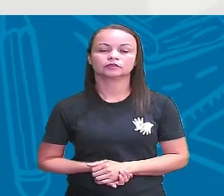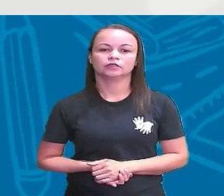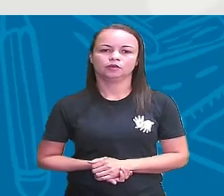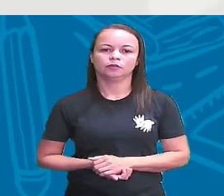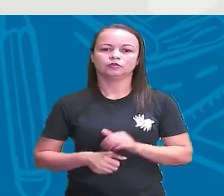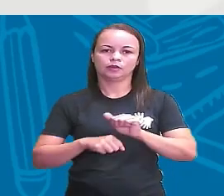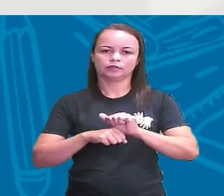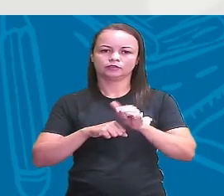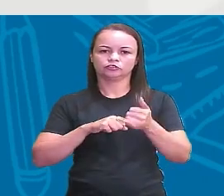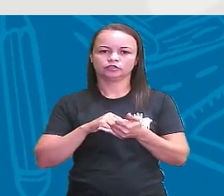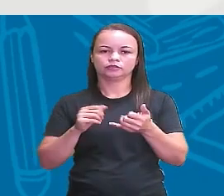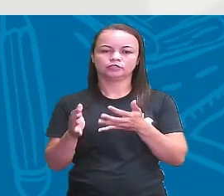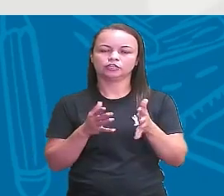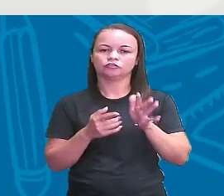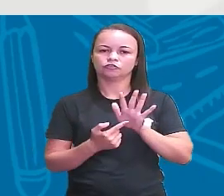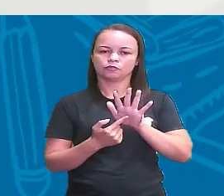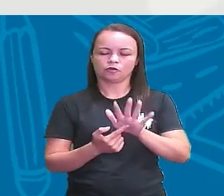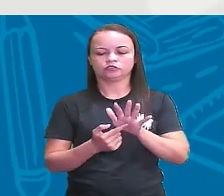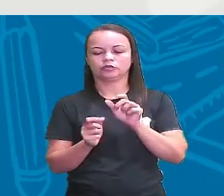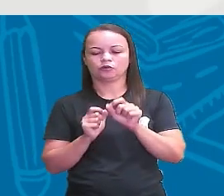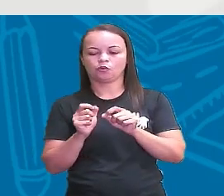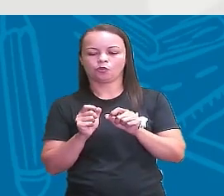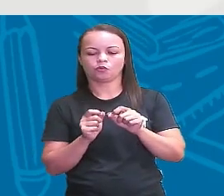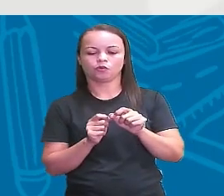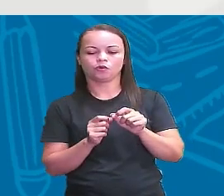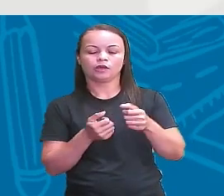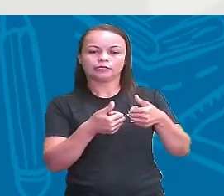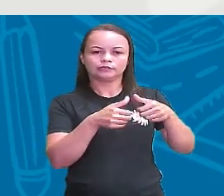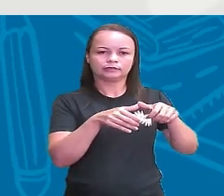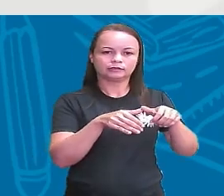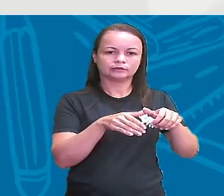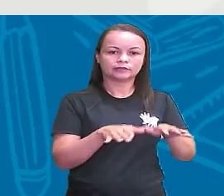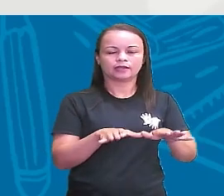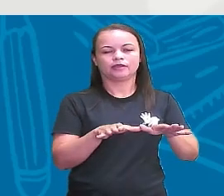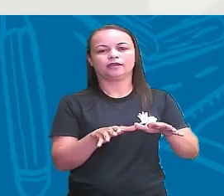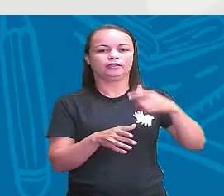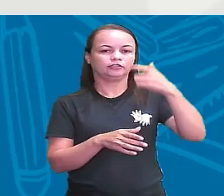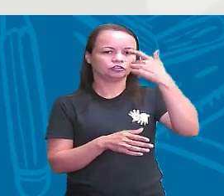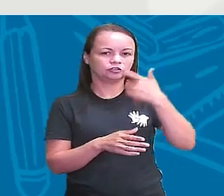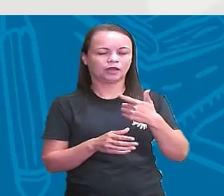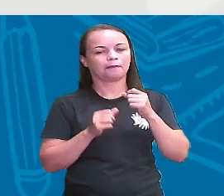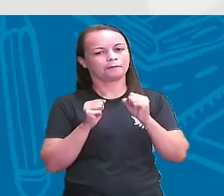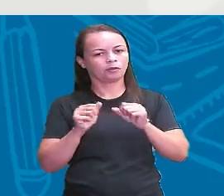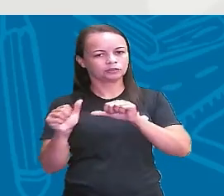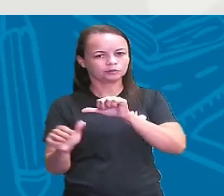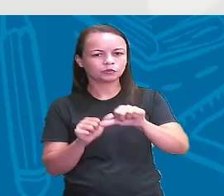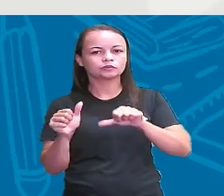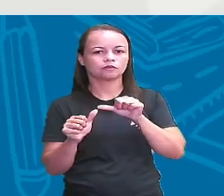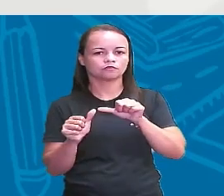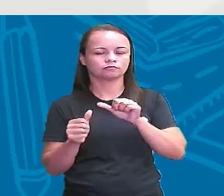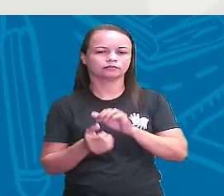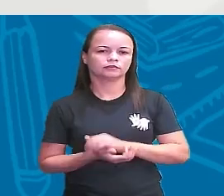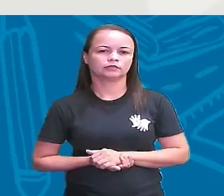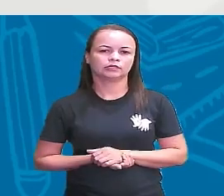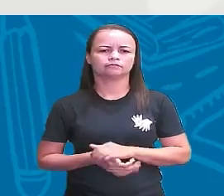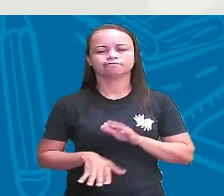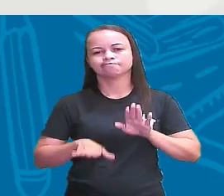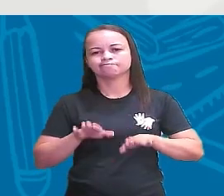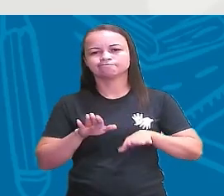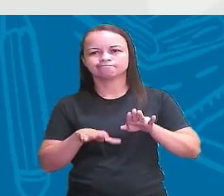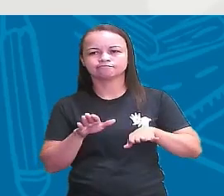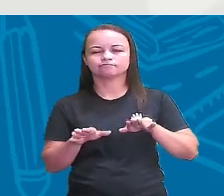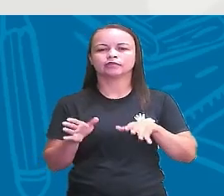adjetivo utilizado com ser ou estar pode mudar de sentido, certo? Então, dependendo